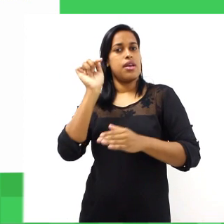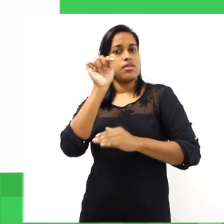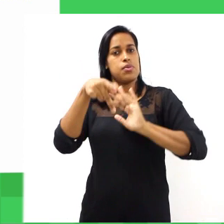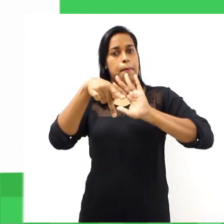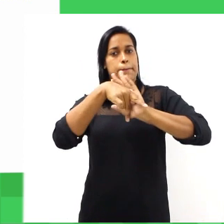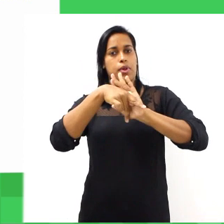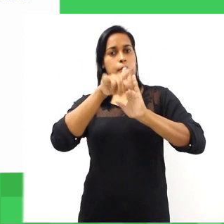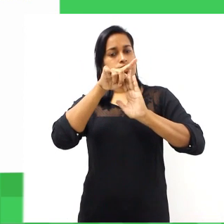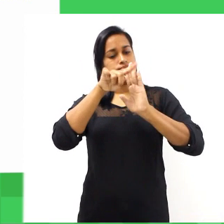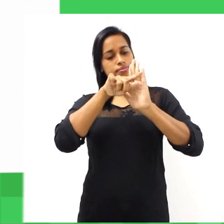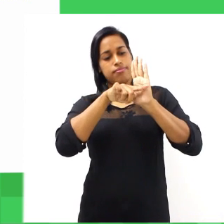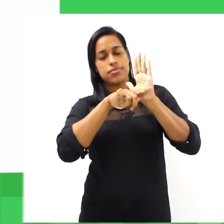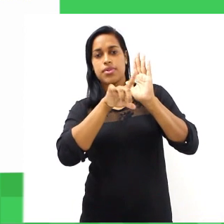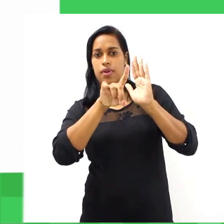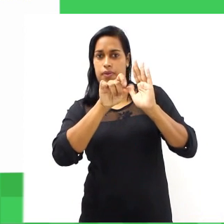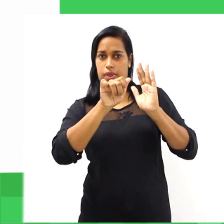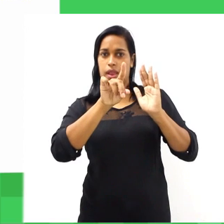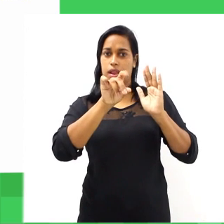dados. E